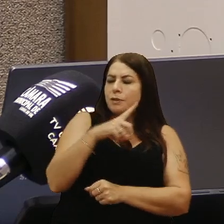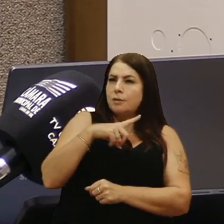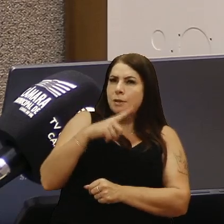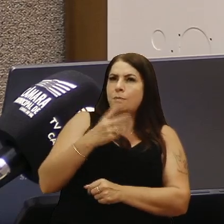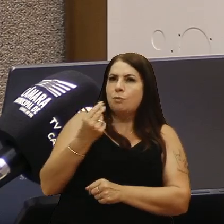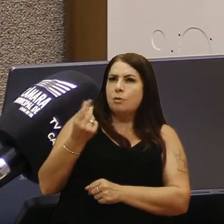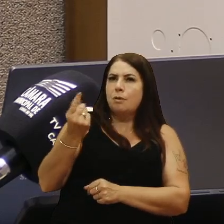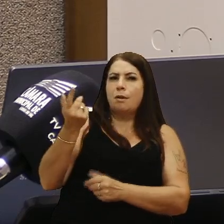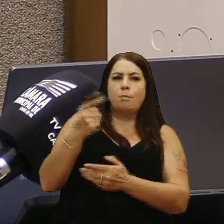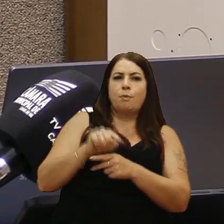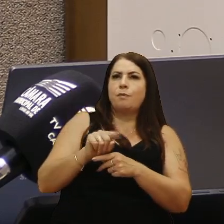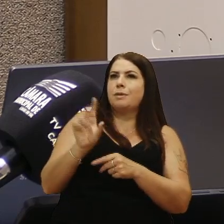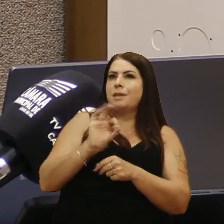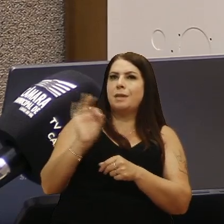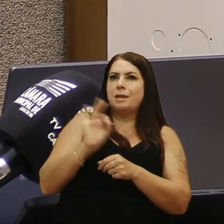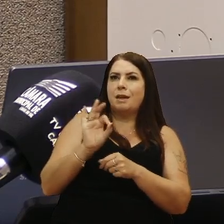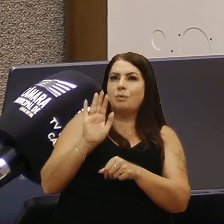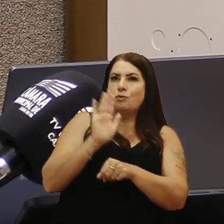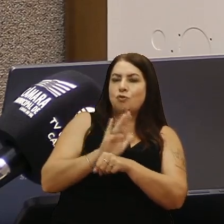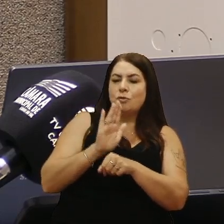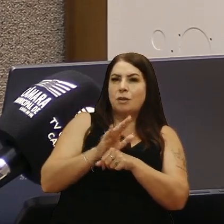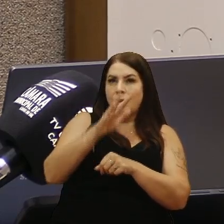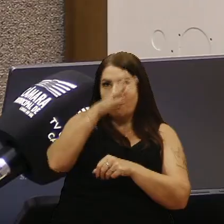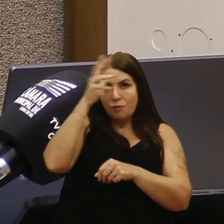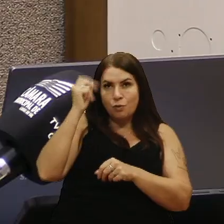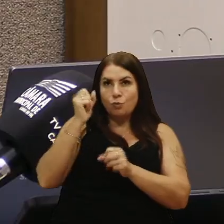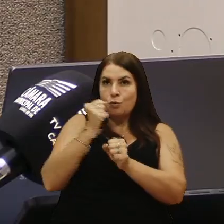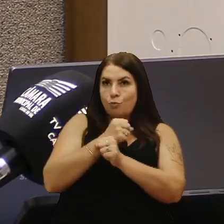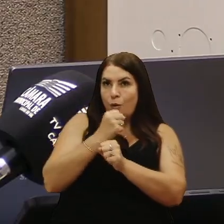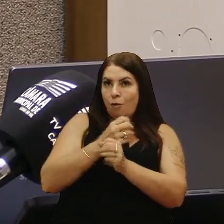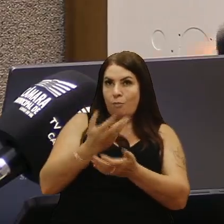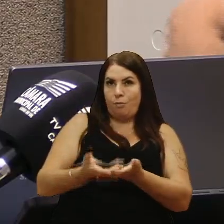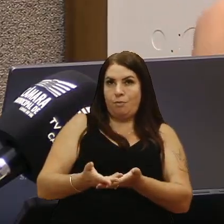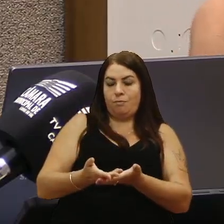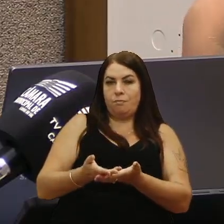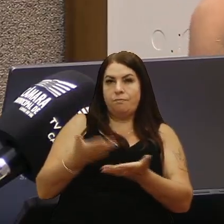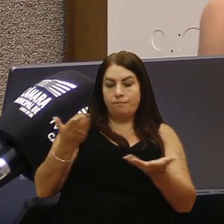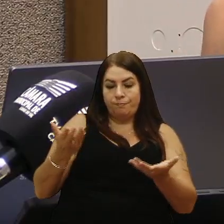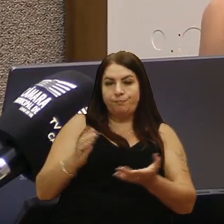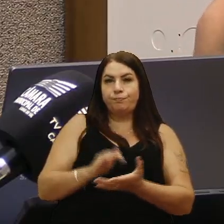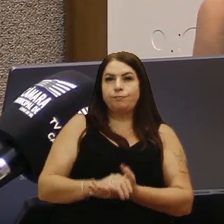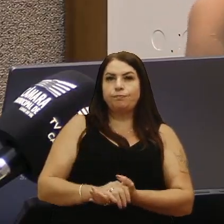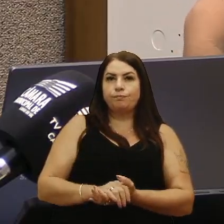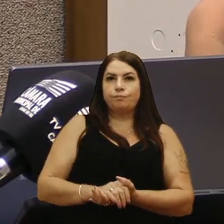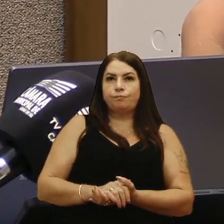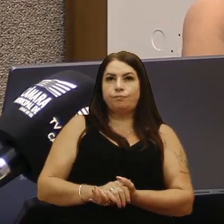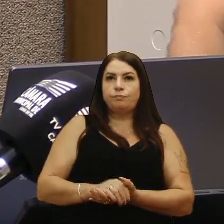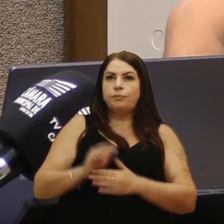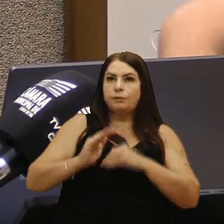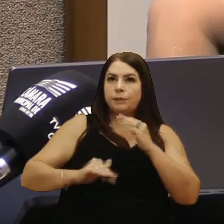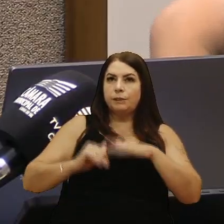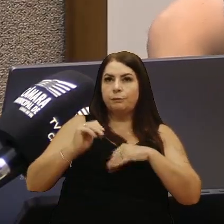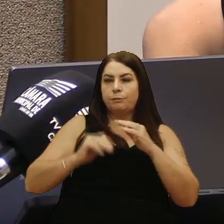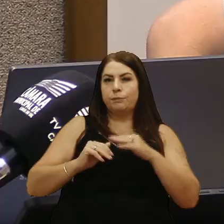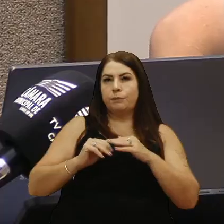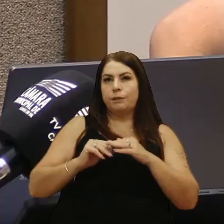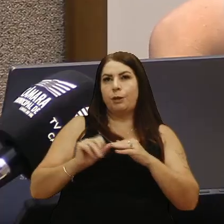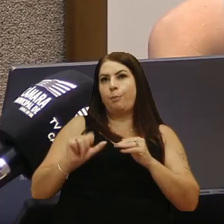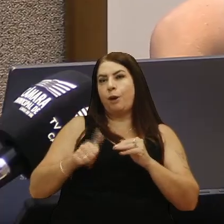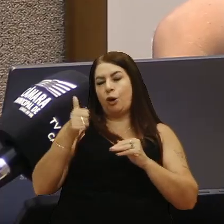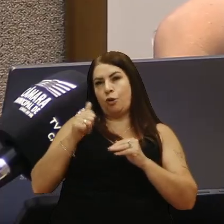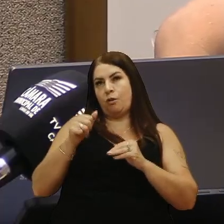tanto tempo, ficar sem assistência da prefeitura em uma obra. E, Zé D'Ambrosio, a prática é o maior critério da